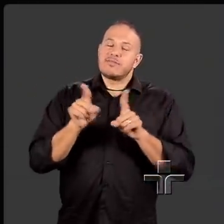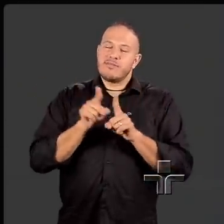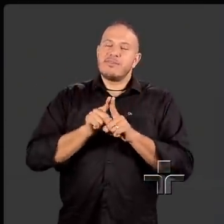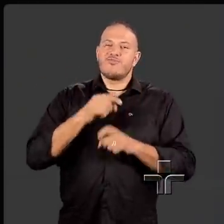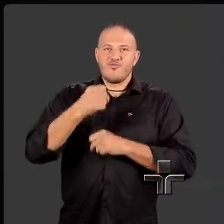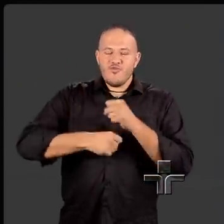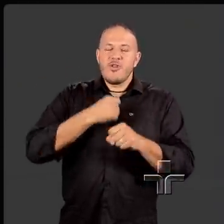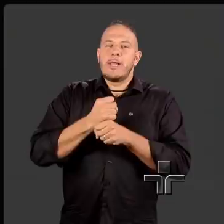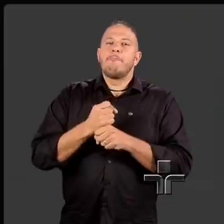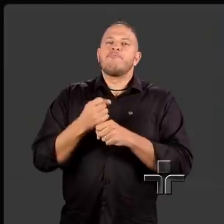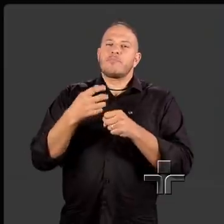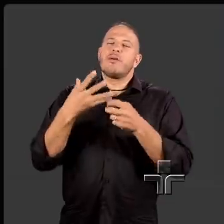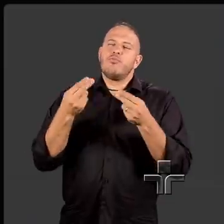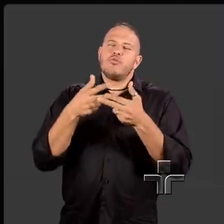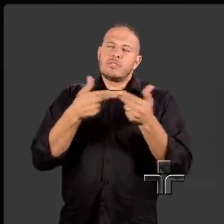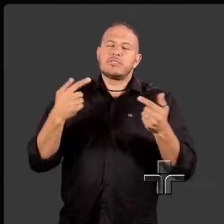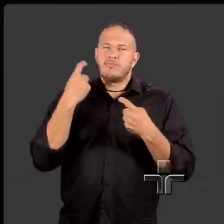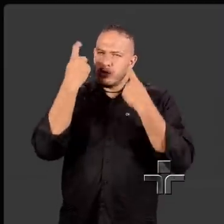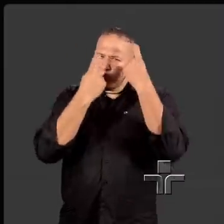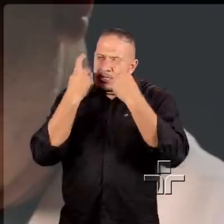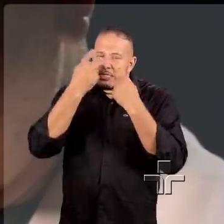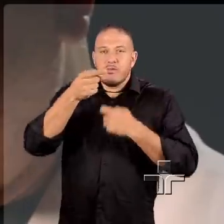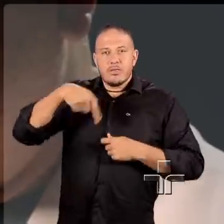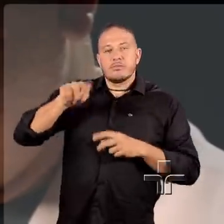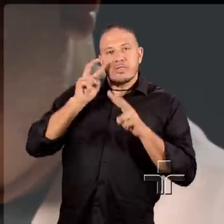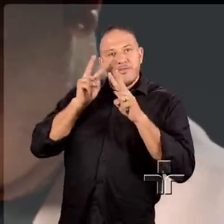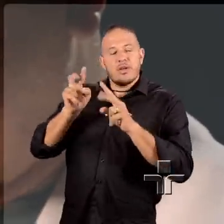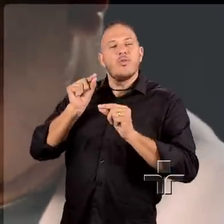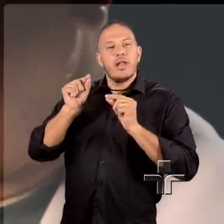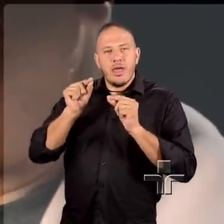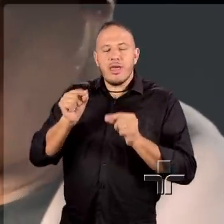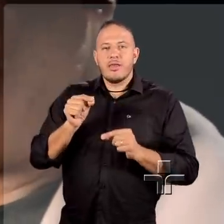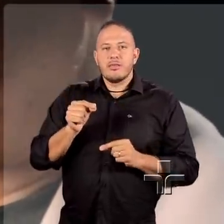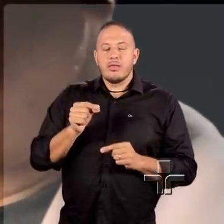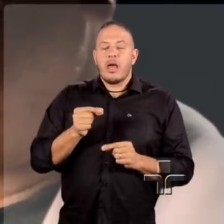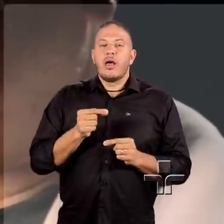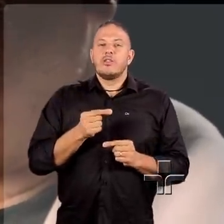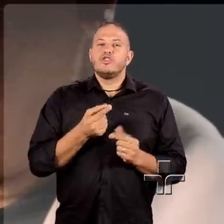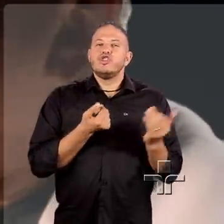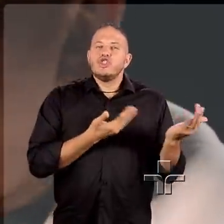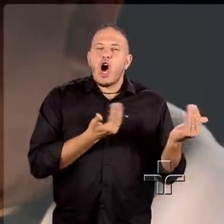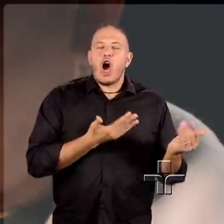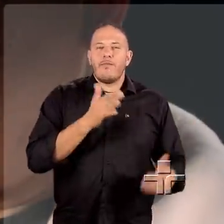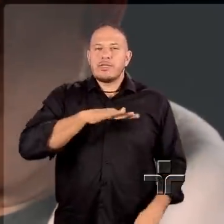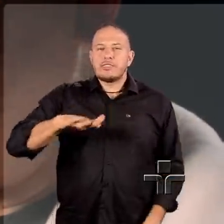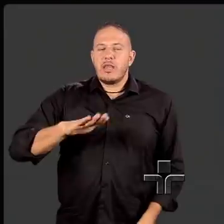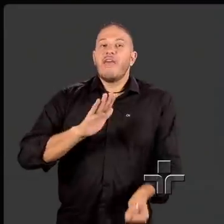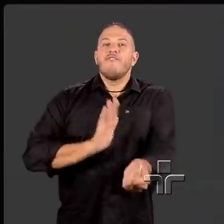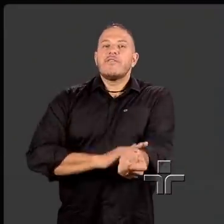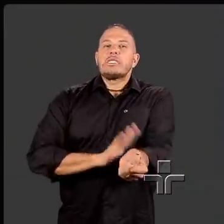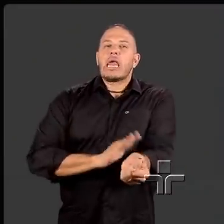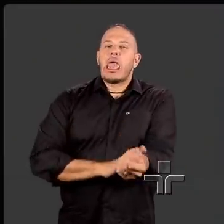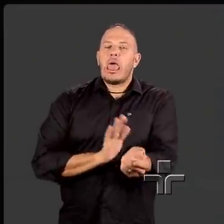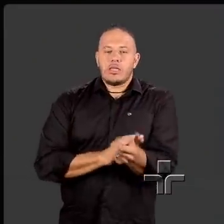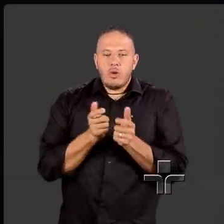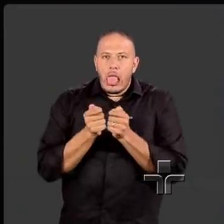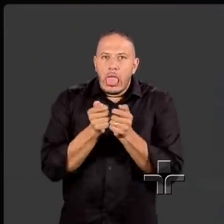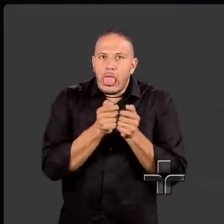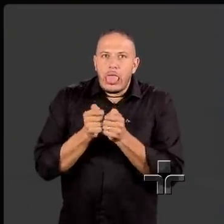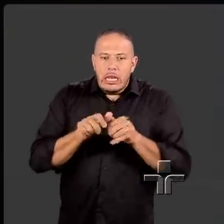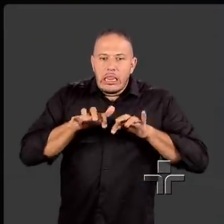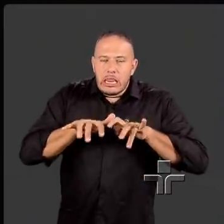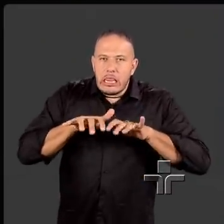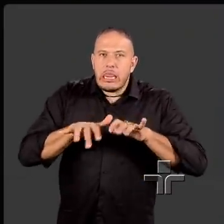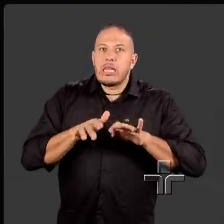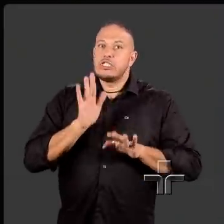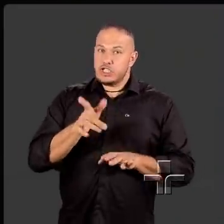com muitas preocupações. A gente viu ali os garotos viciados em videogame. Isso já é uma doença, isso